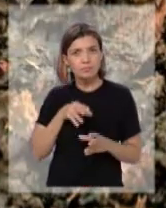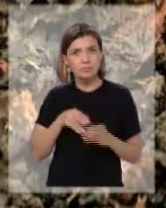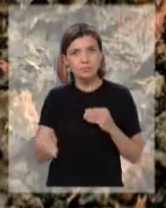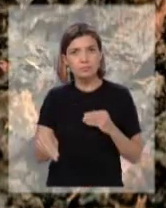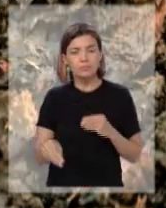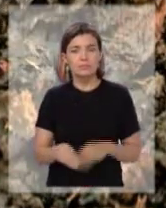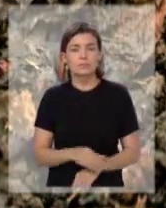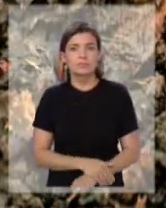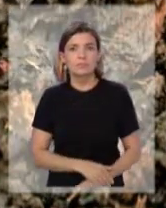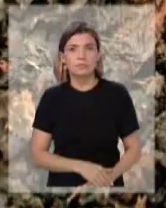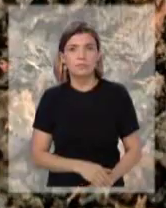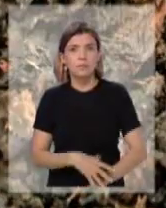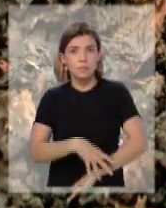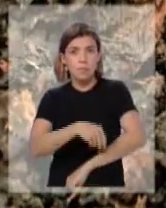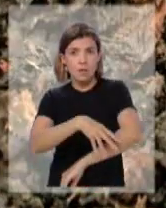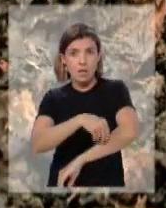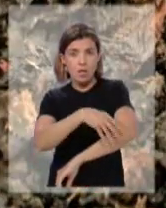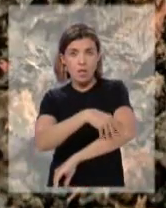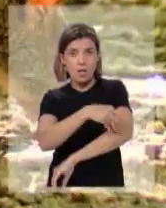facilidade.